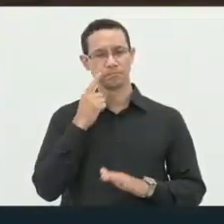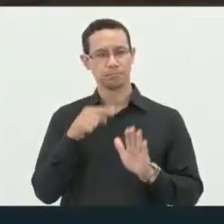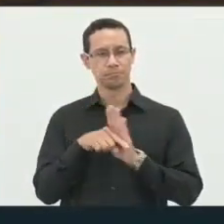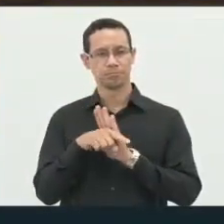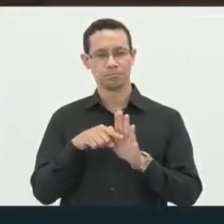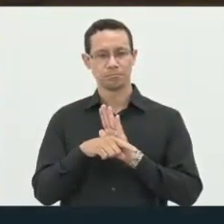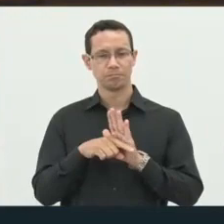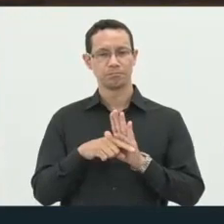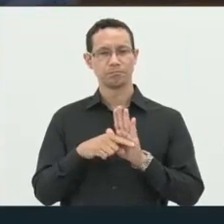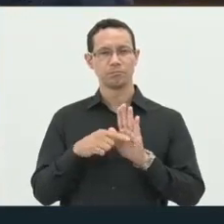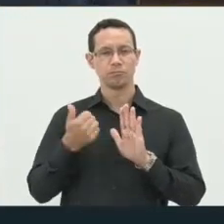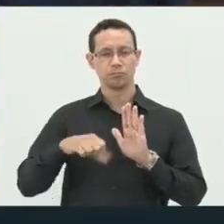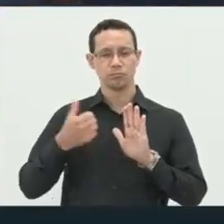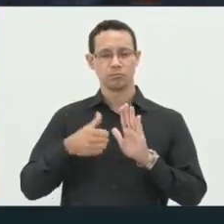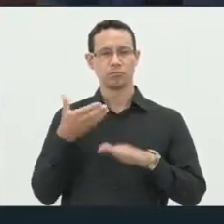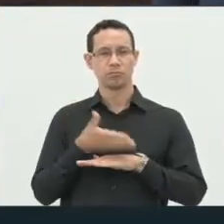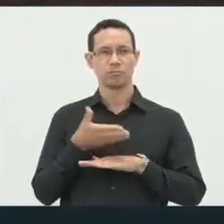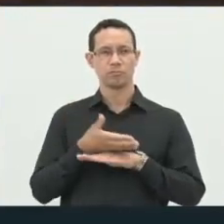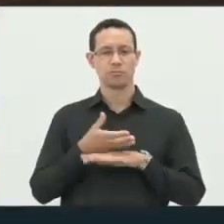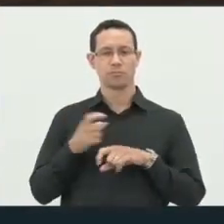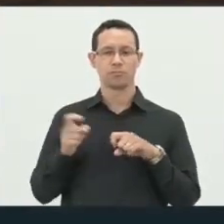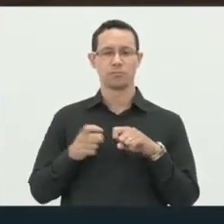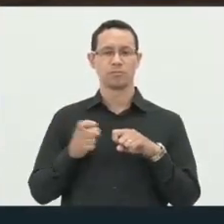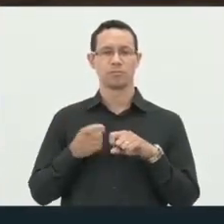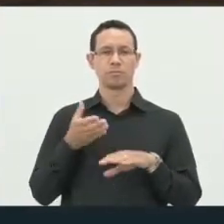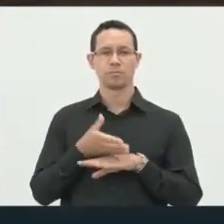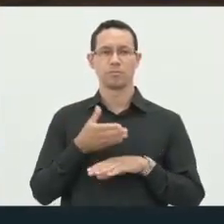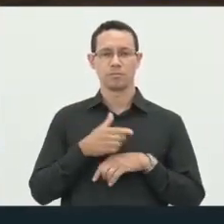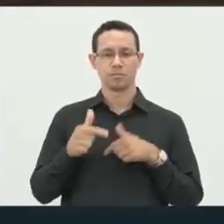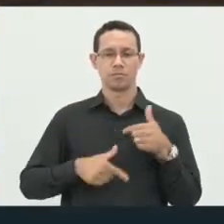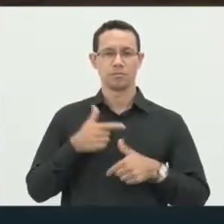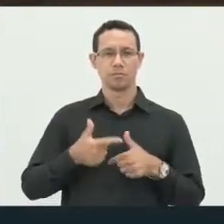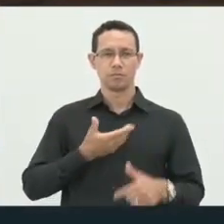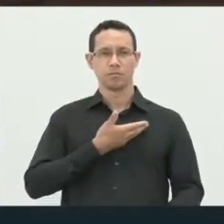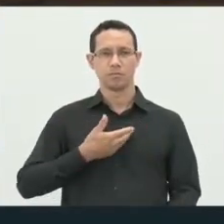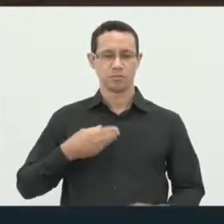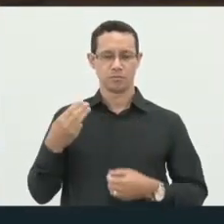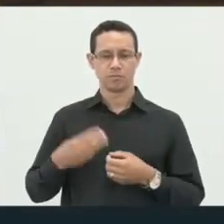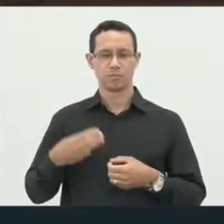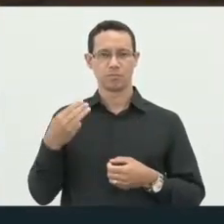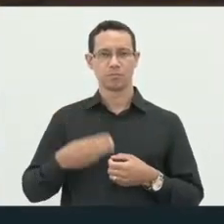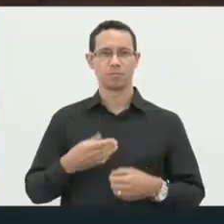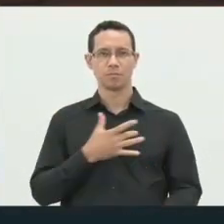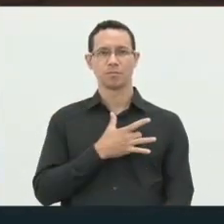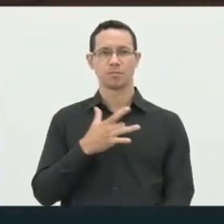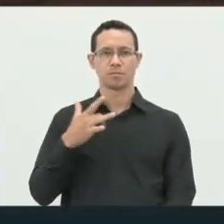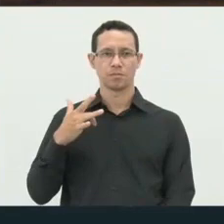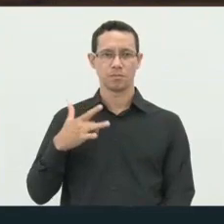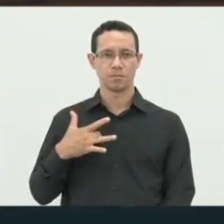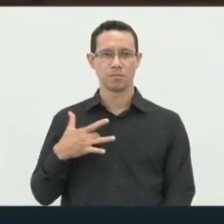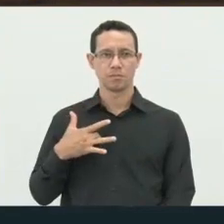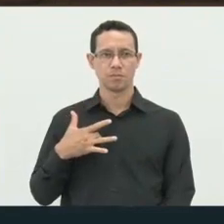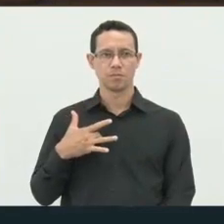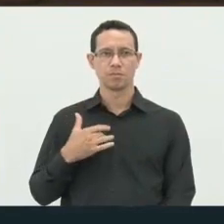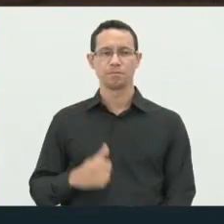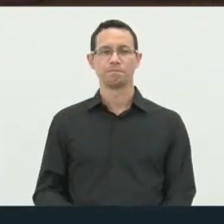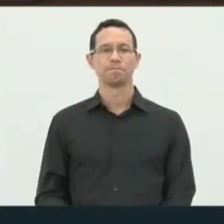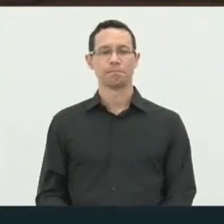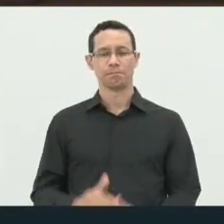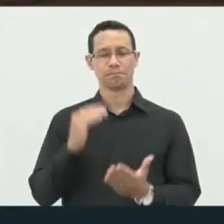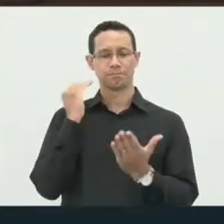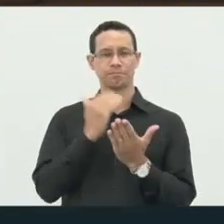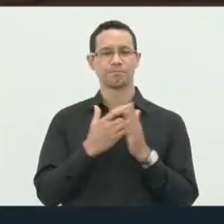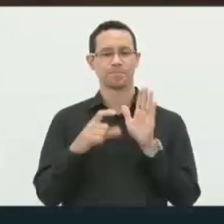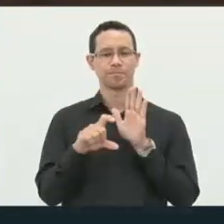registro da frequência dos médicos que atuam na rede pública Municipal de Saúde cumpriu disposto no parágrafo